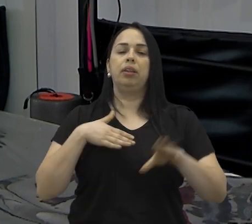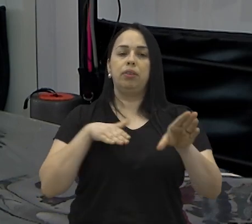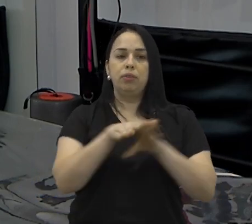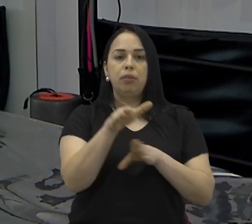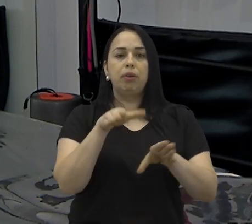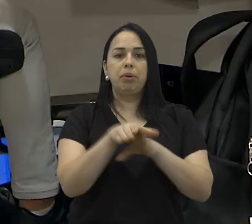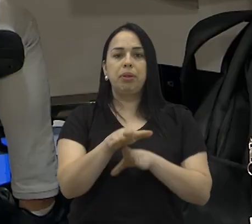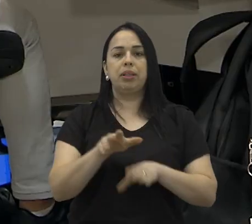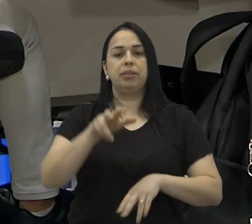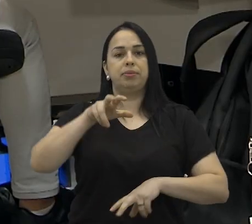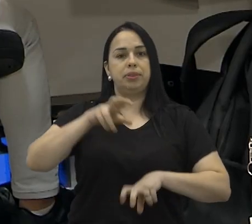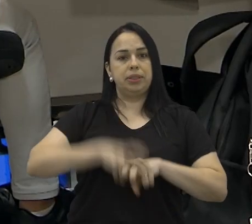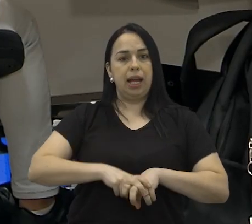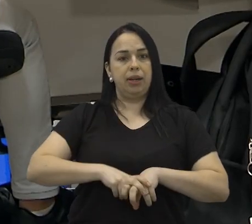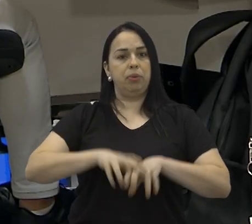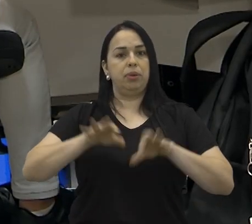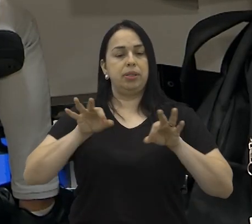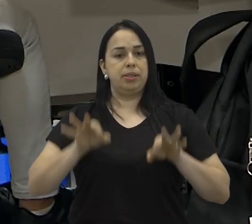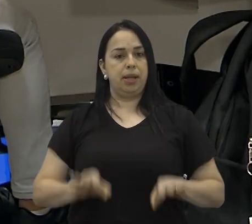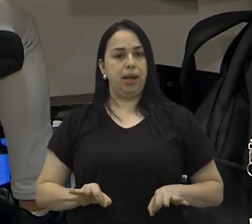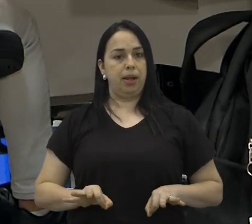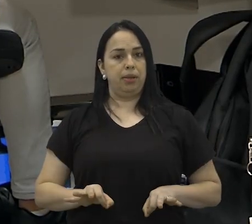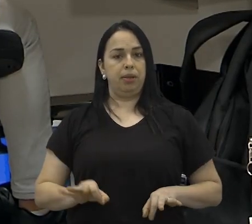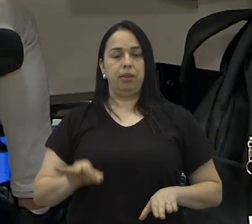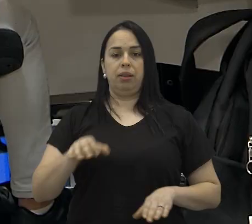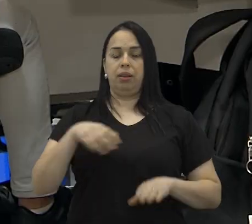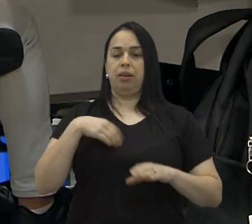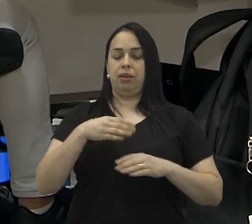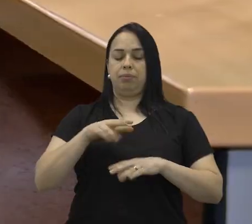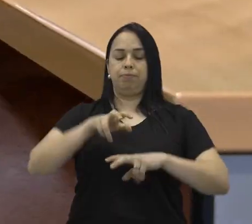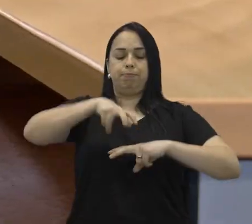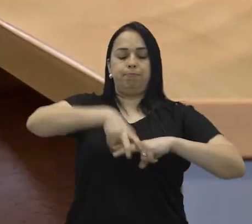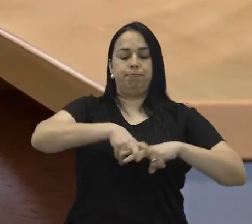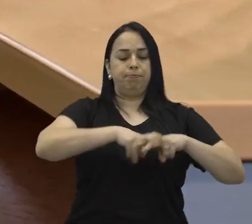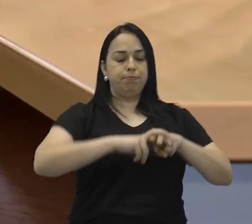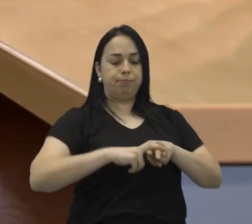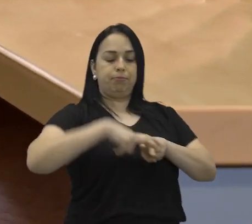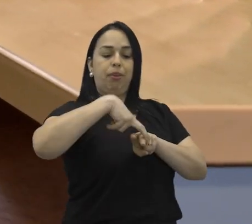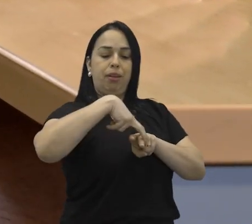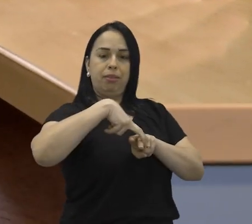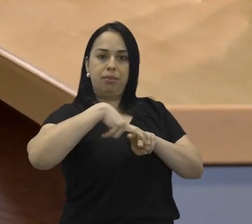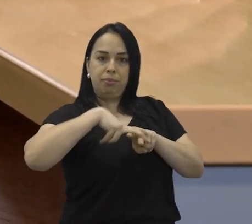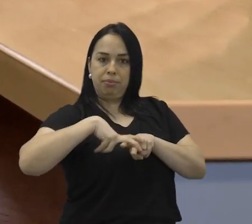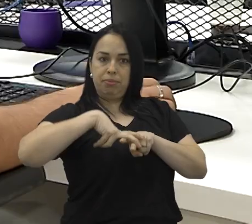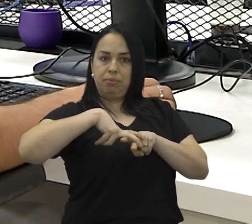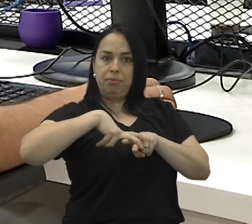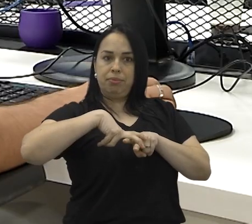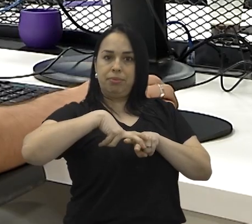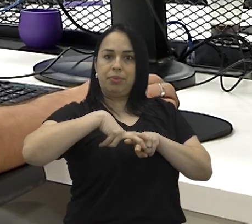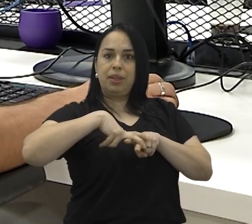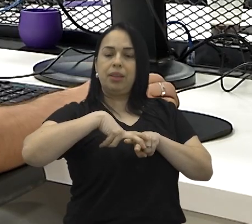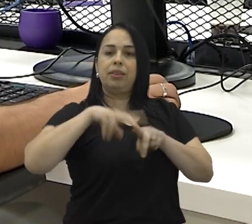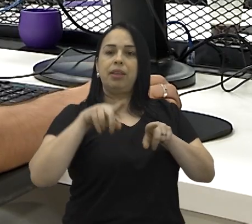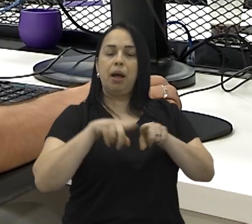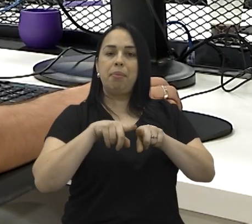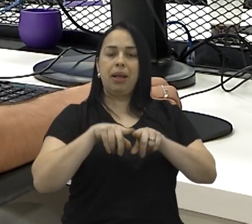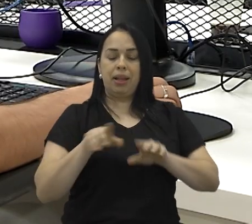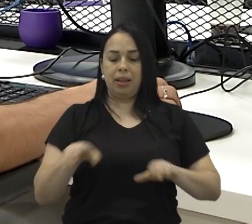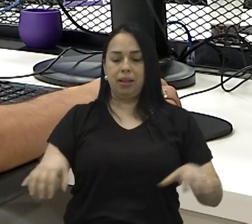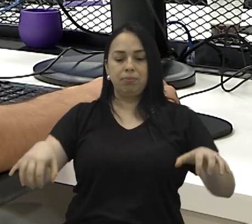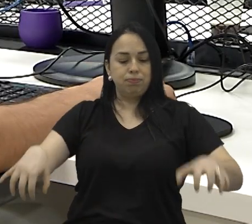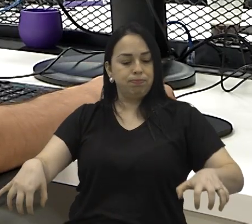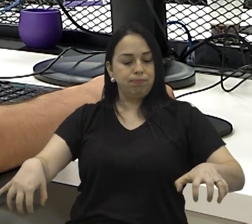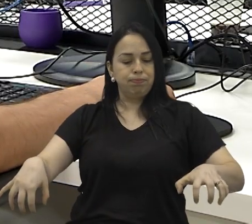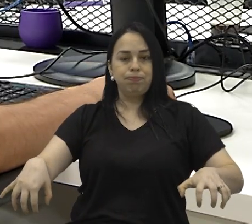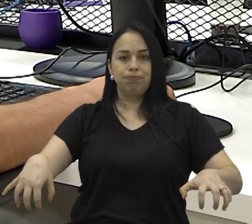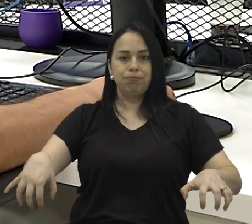pessoa busque sentar na cadeira como um todo, fazer o apoio da coluna, que a cadeira sempre fornece, verificar o ajuste